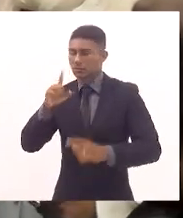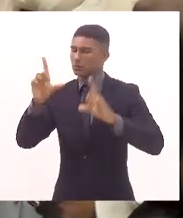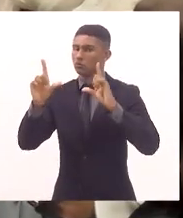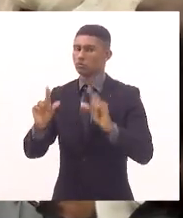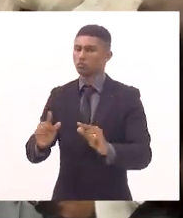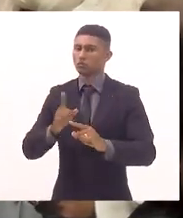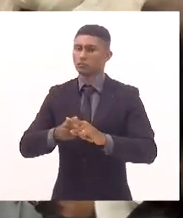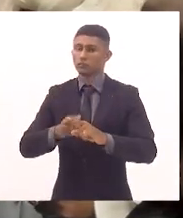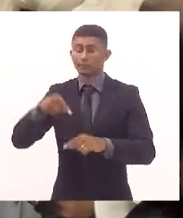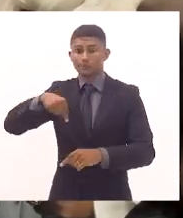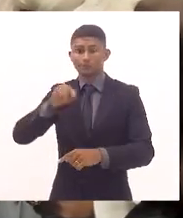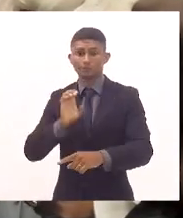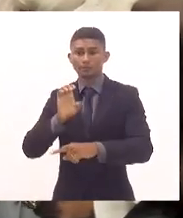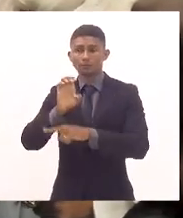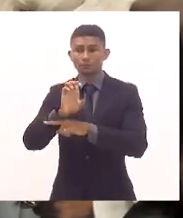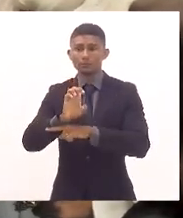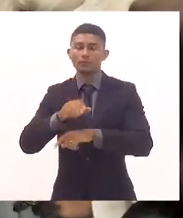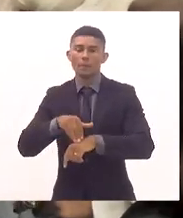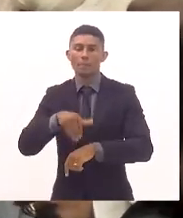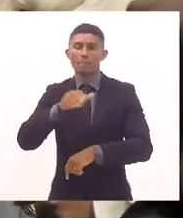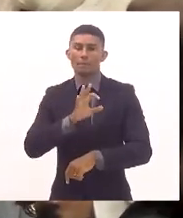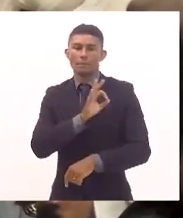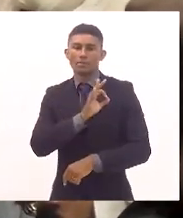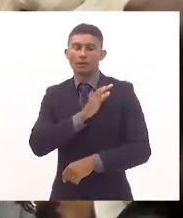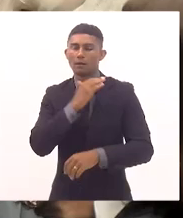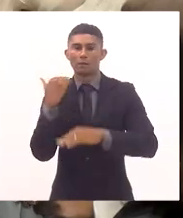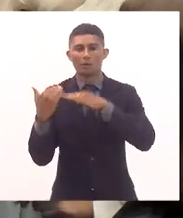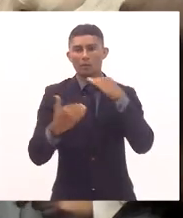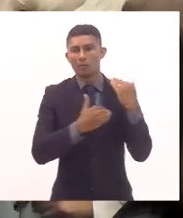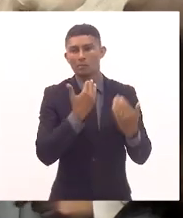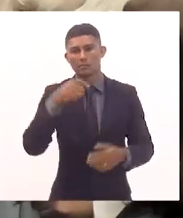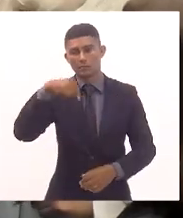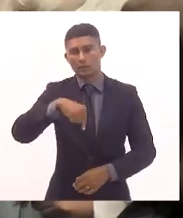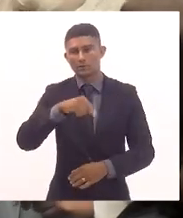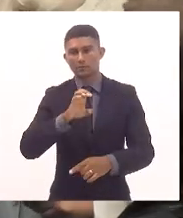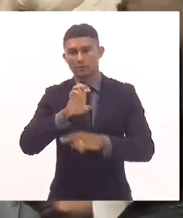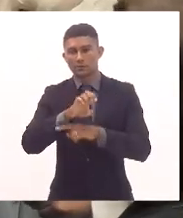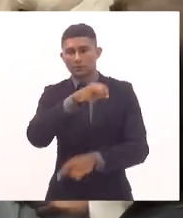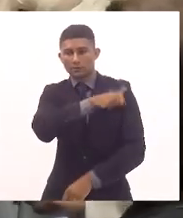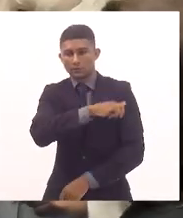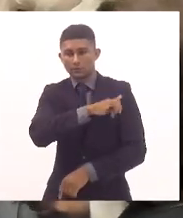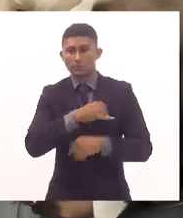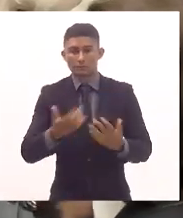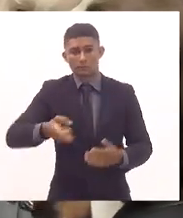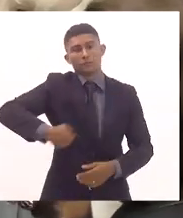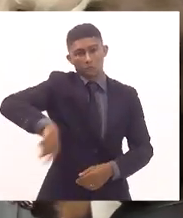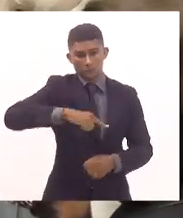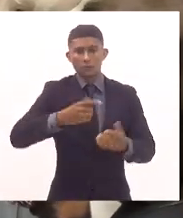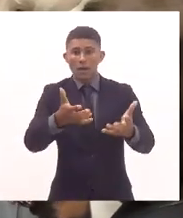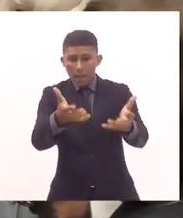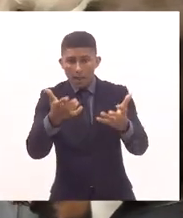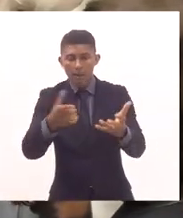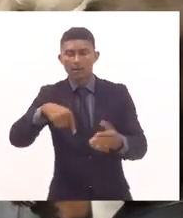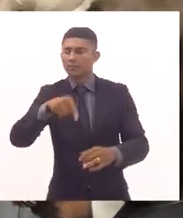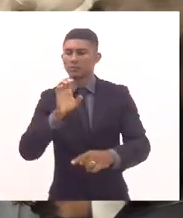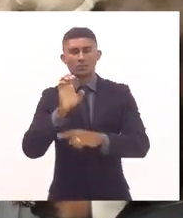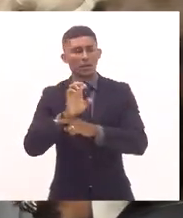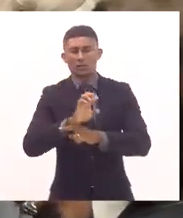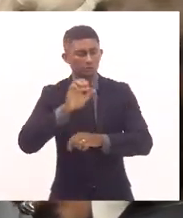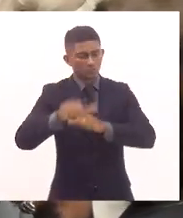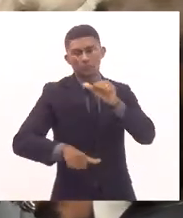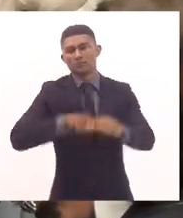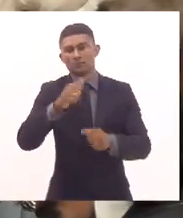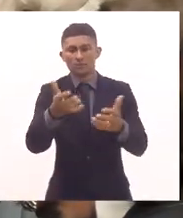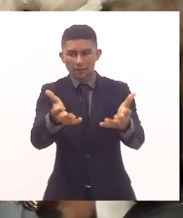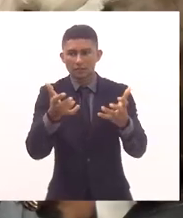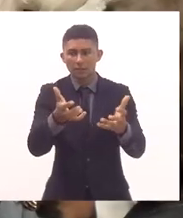é o Estado em que mais se morre policial no nosso país. E a gente quer tirar isso do nosso Estado. A